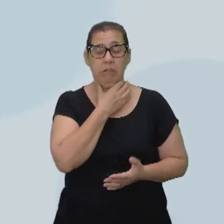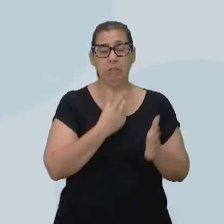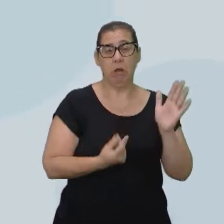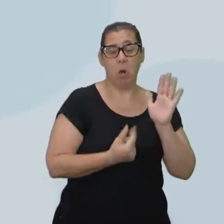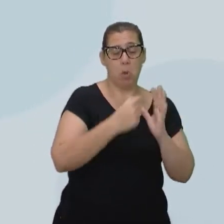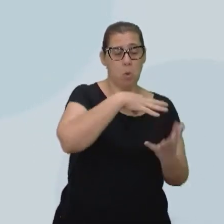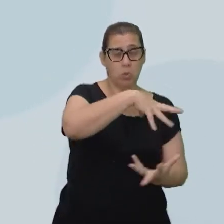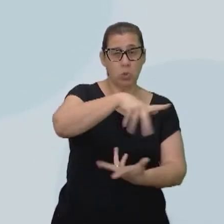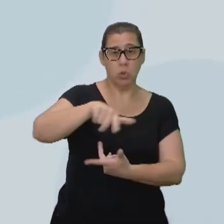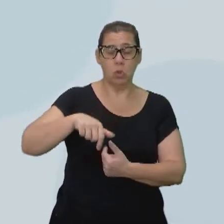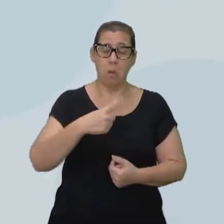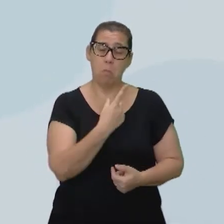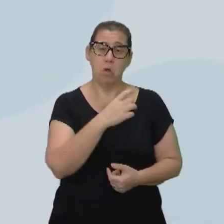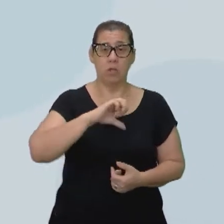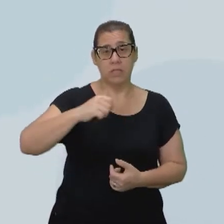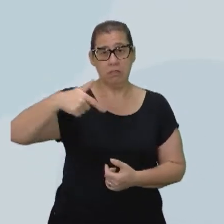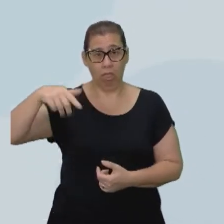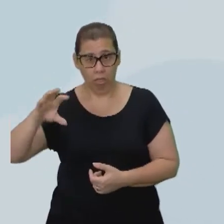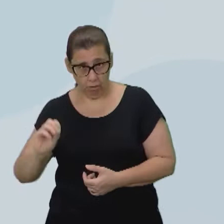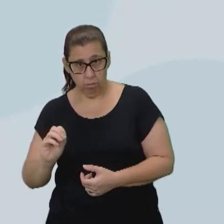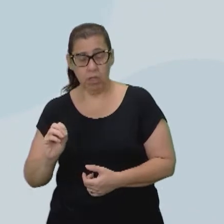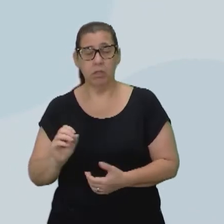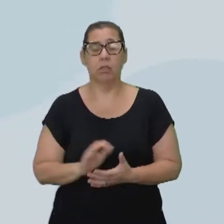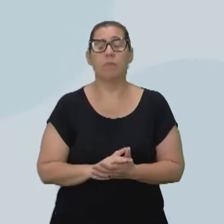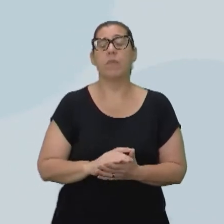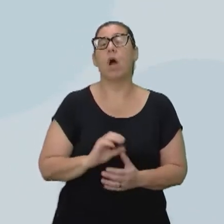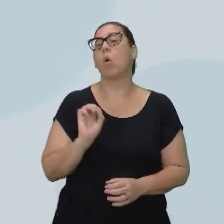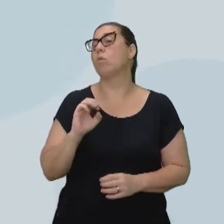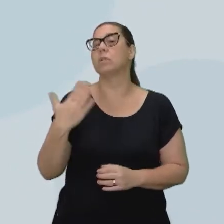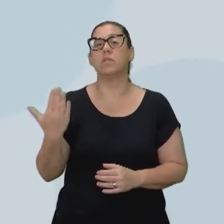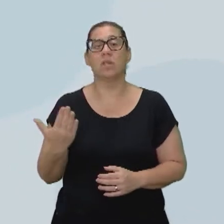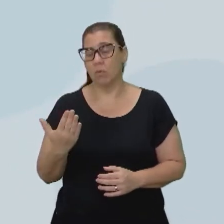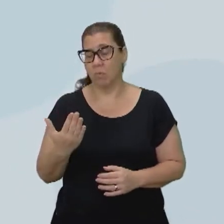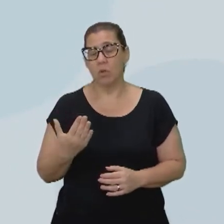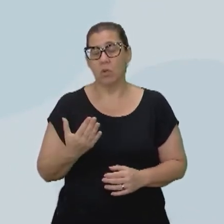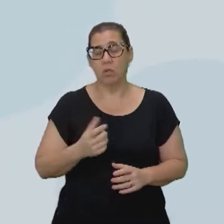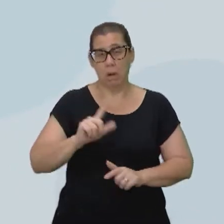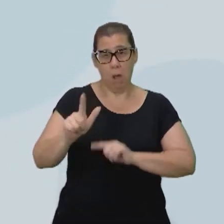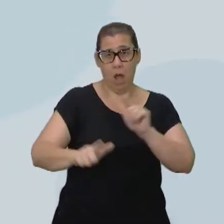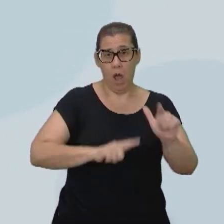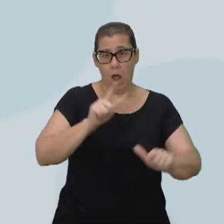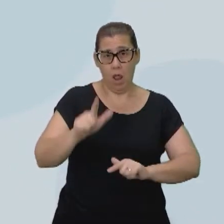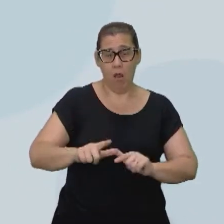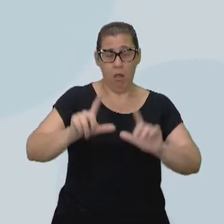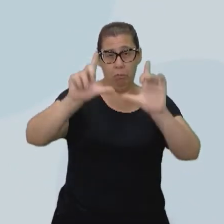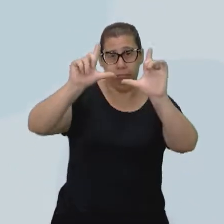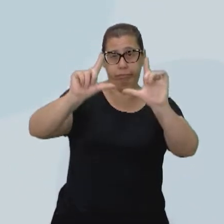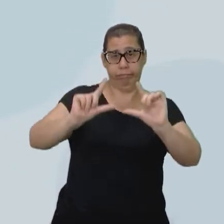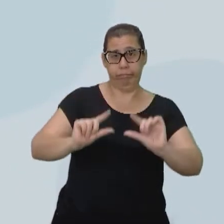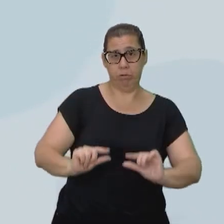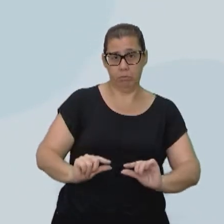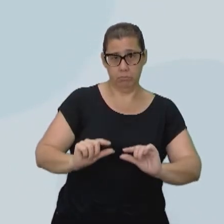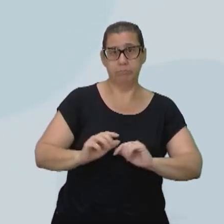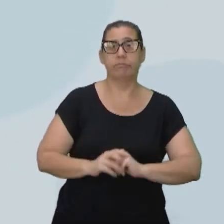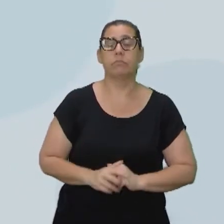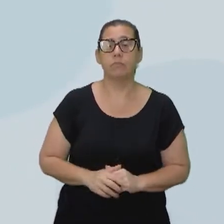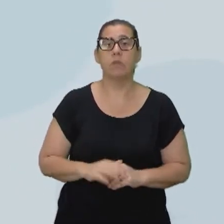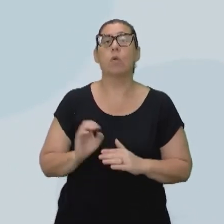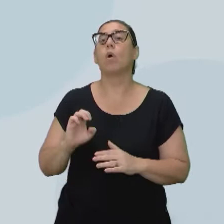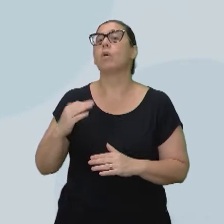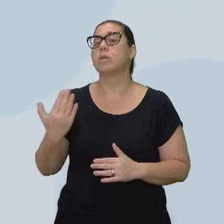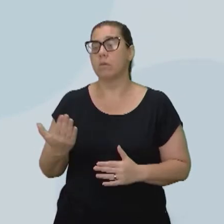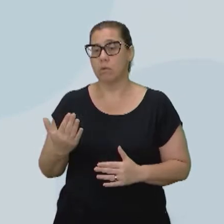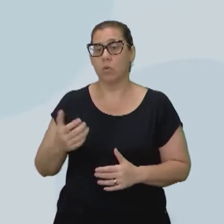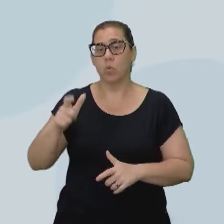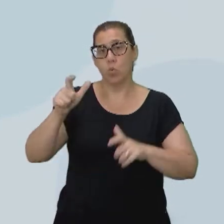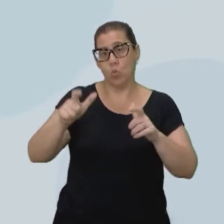70, ocorreu a redução do proletariado industrial, fabril e tradicional. Esse fato deu